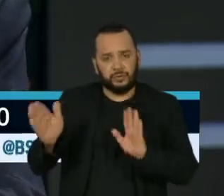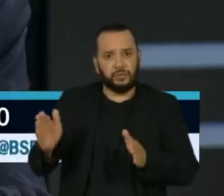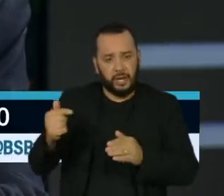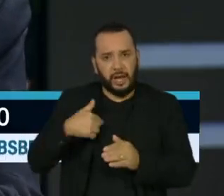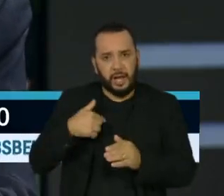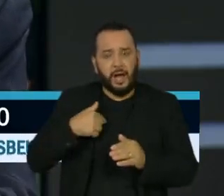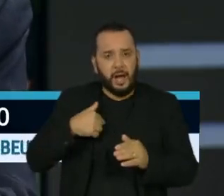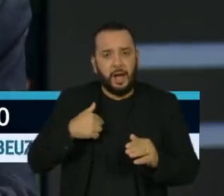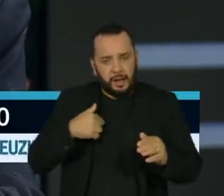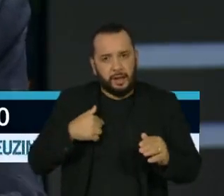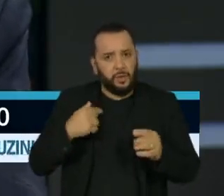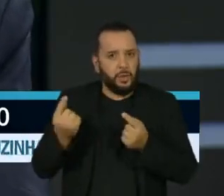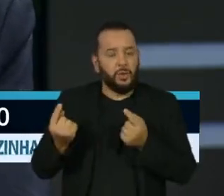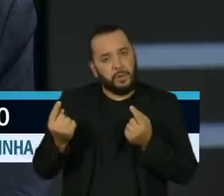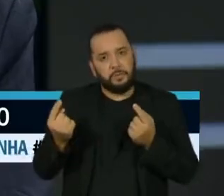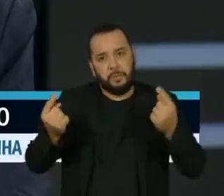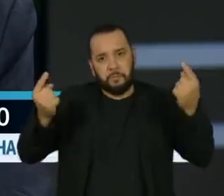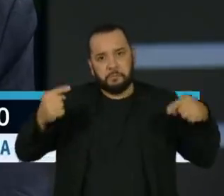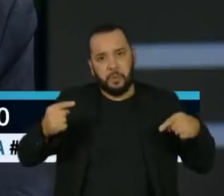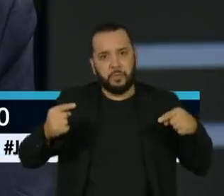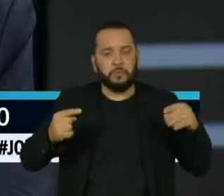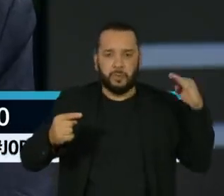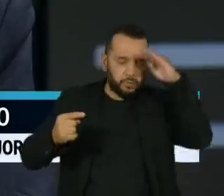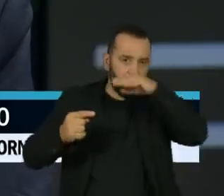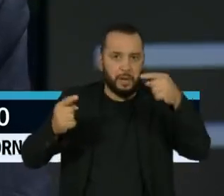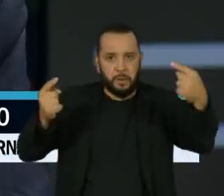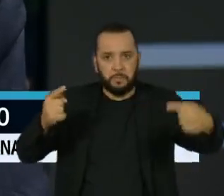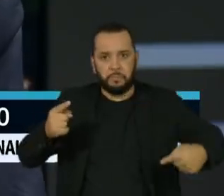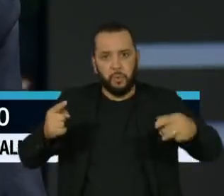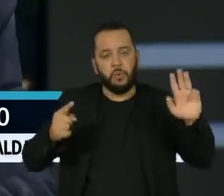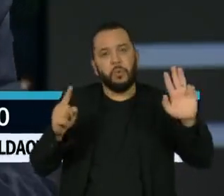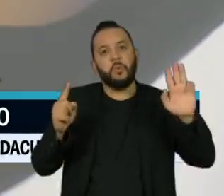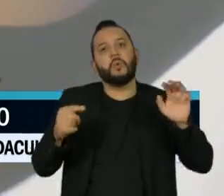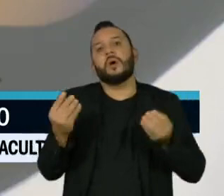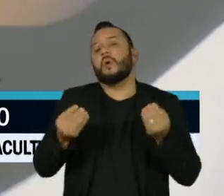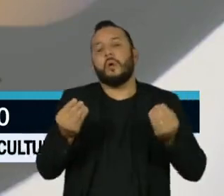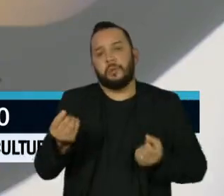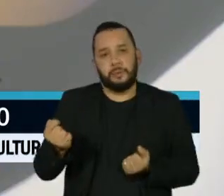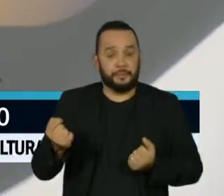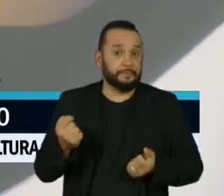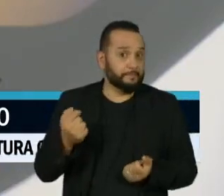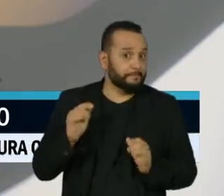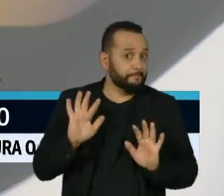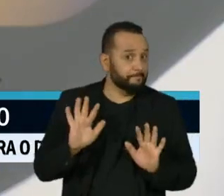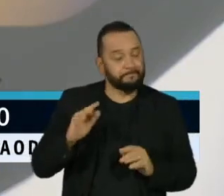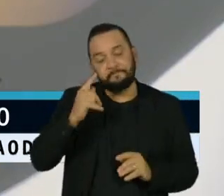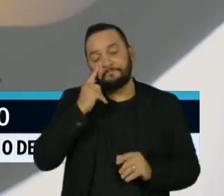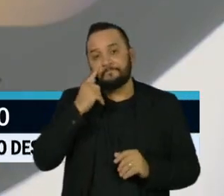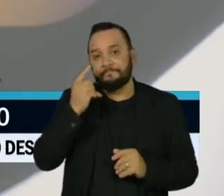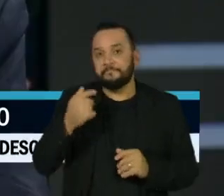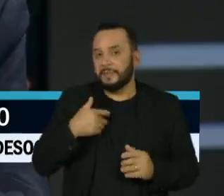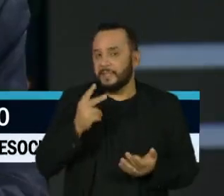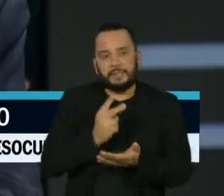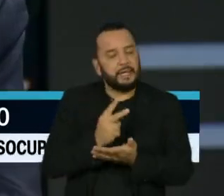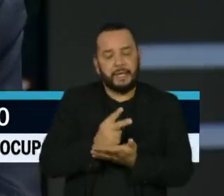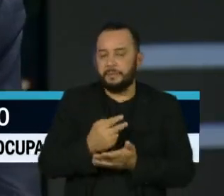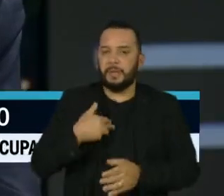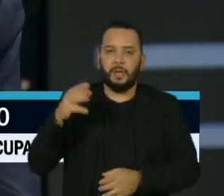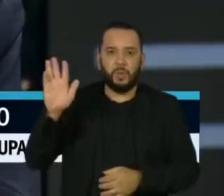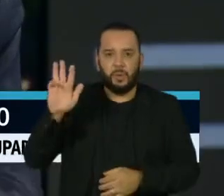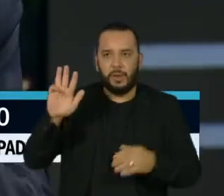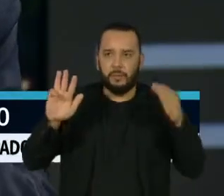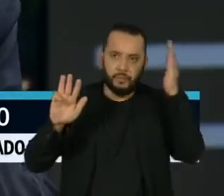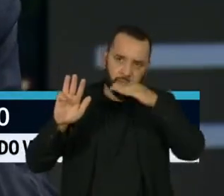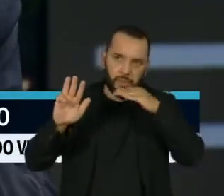que independente dos resultados a todas as pesquisas apontam isso avaliações dos resultados mas sempre Lula em primeiro e